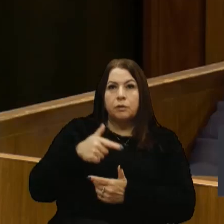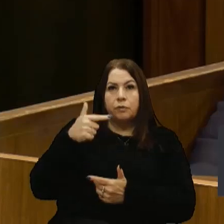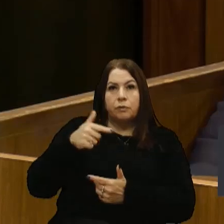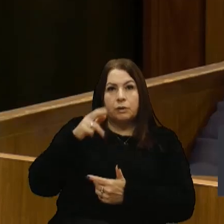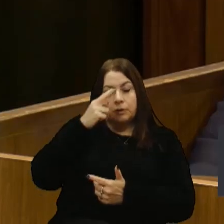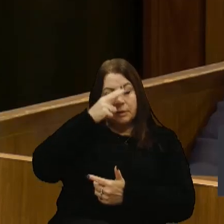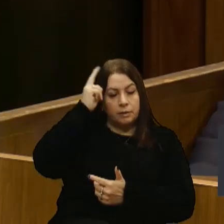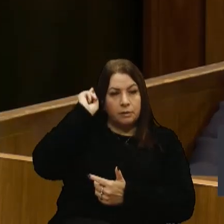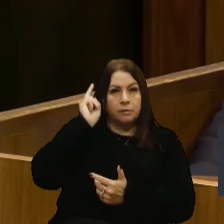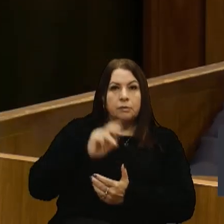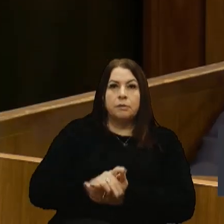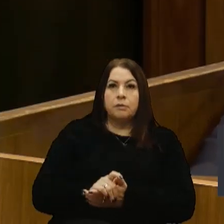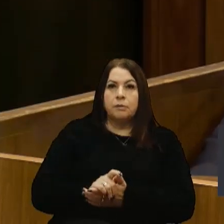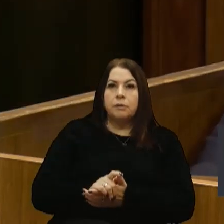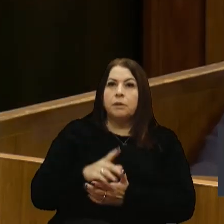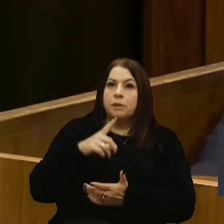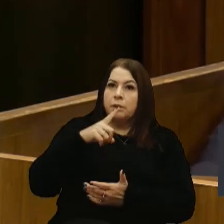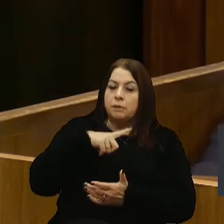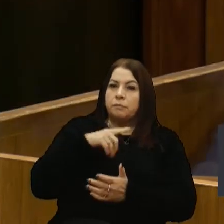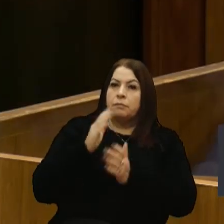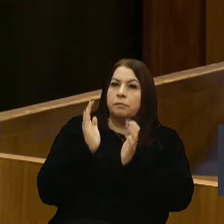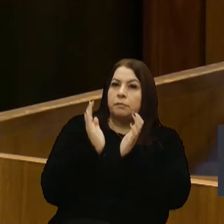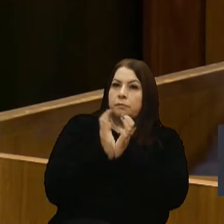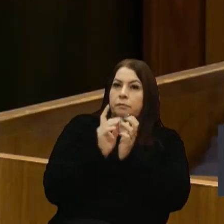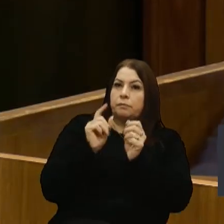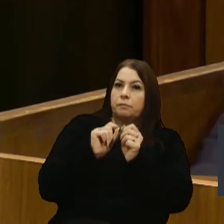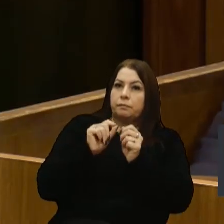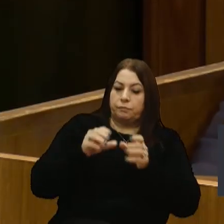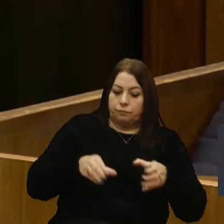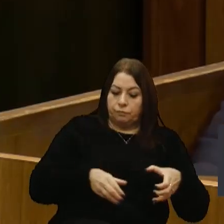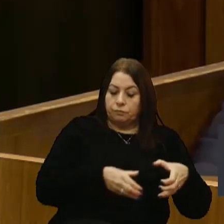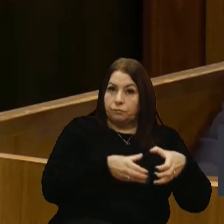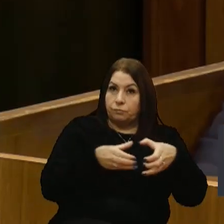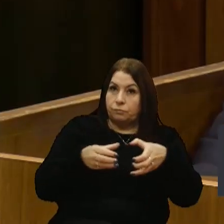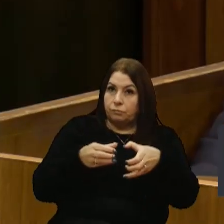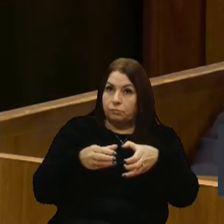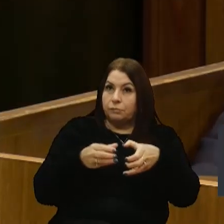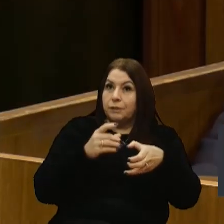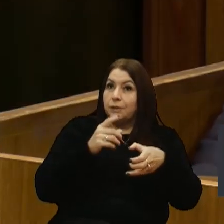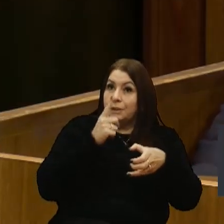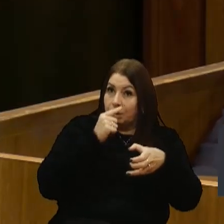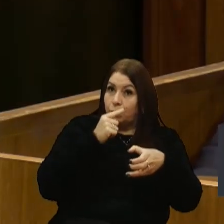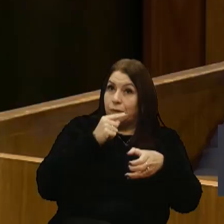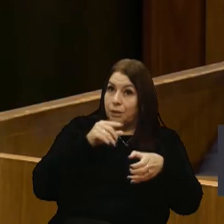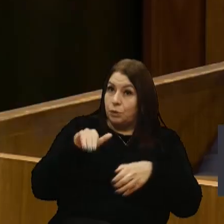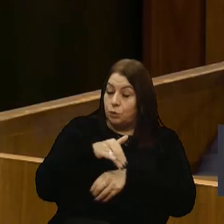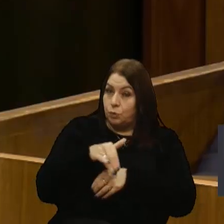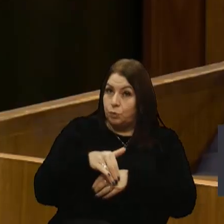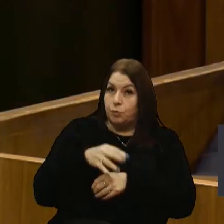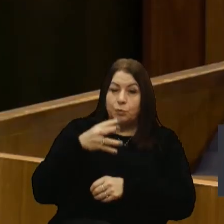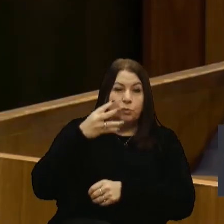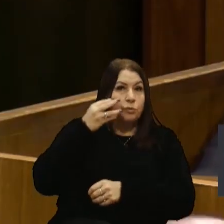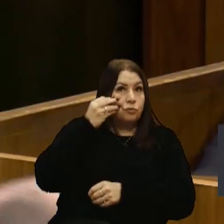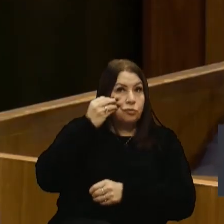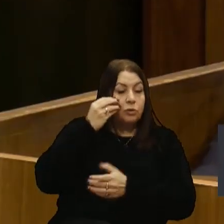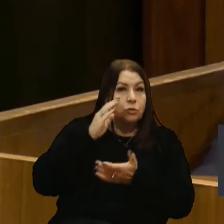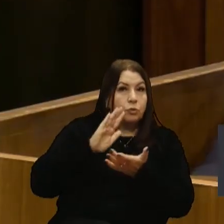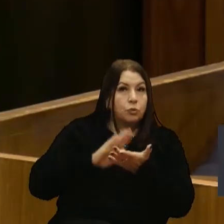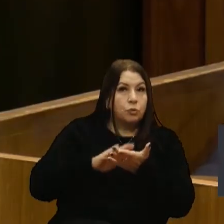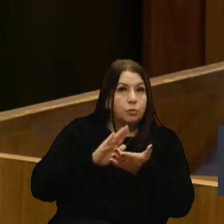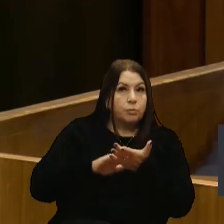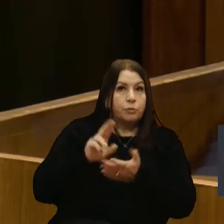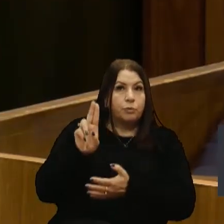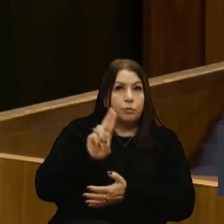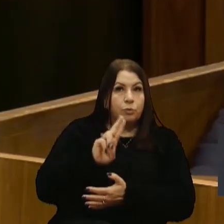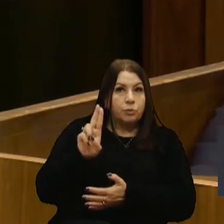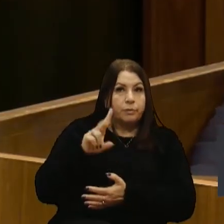Néspolo, de que teria uma equipe para fazer o saneamento das ruas. E quando o Jack vem aqui e cobra, e cita meu nome,